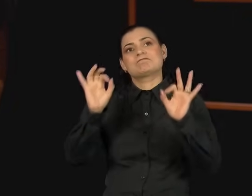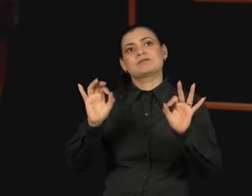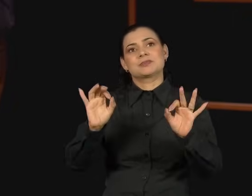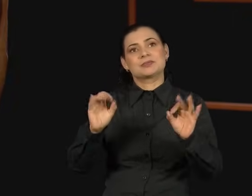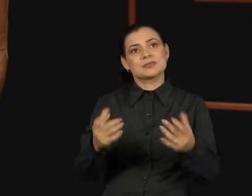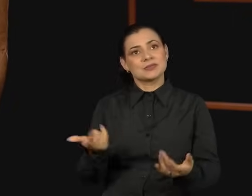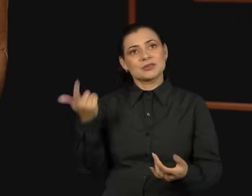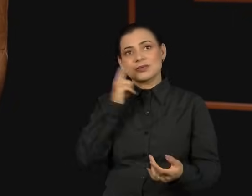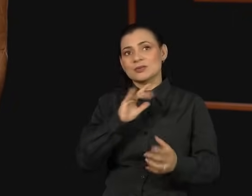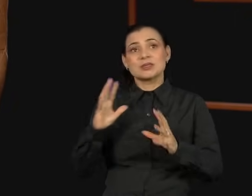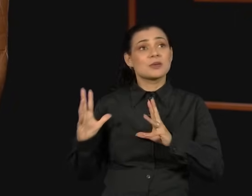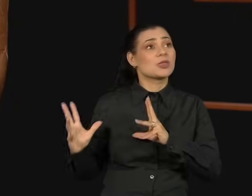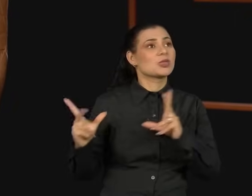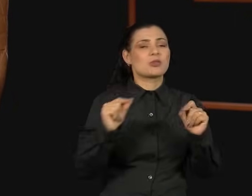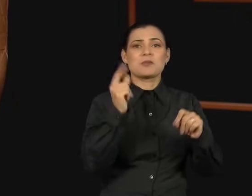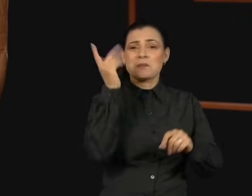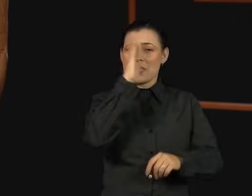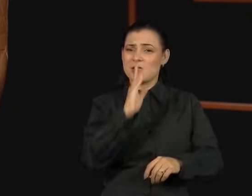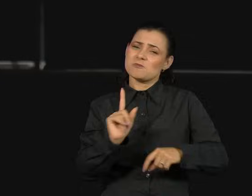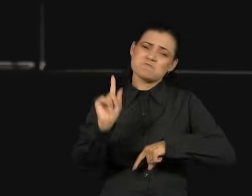para todos, na verdade.